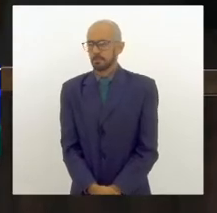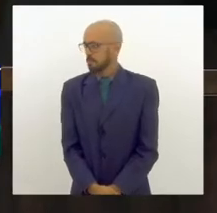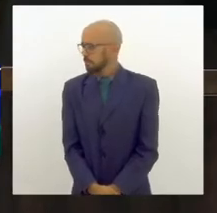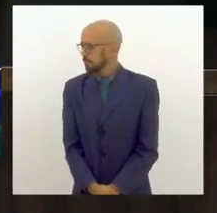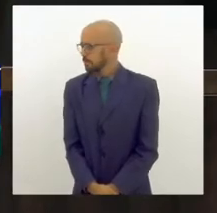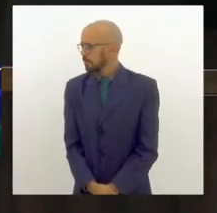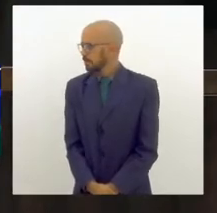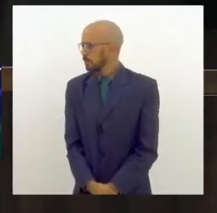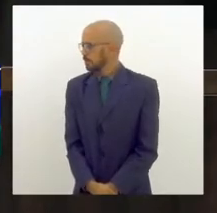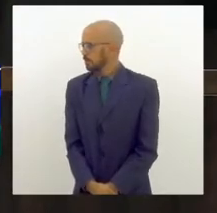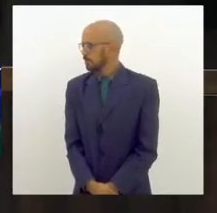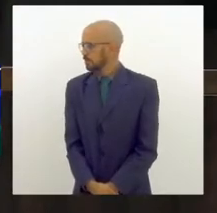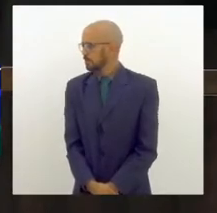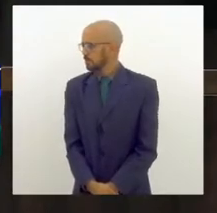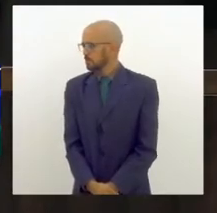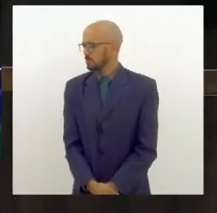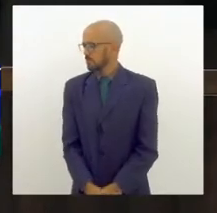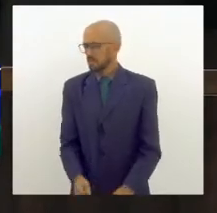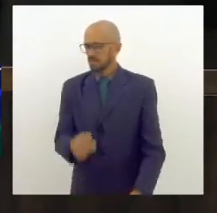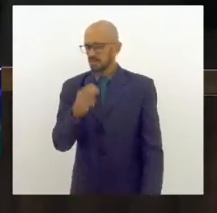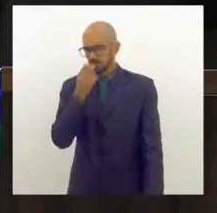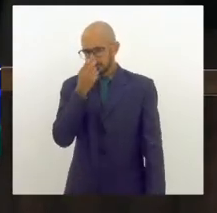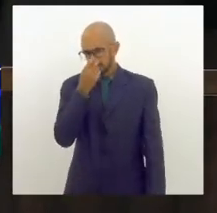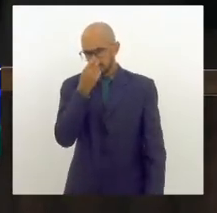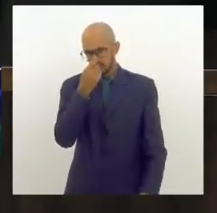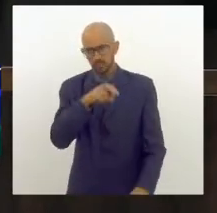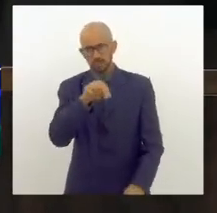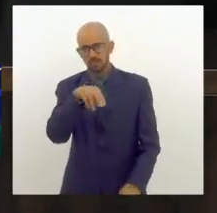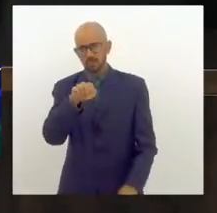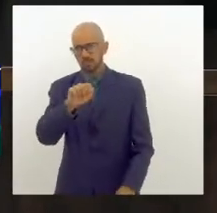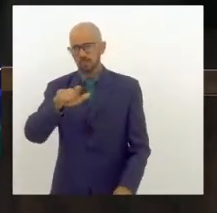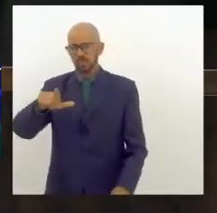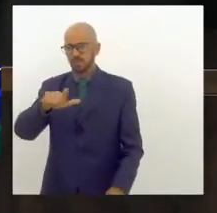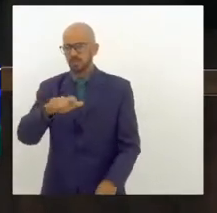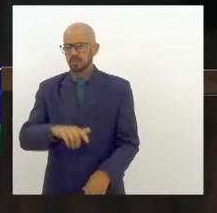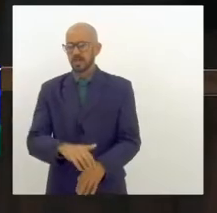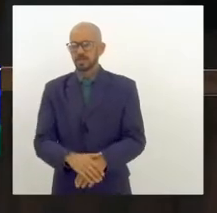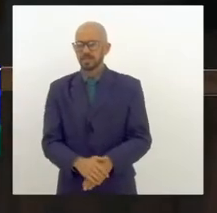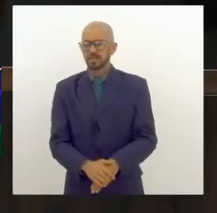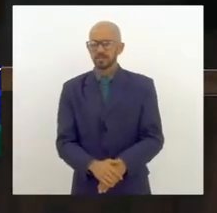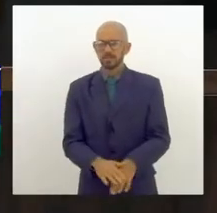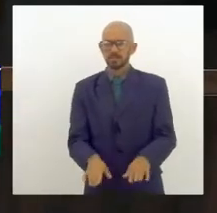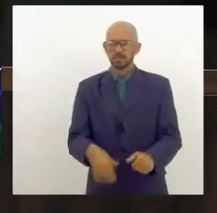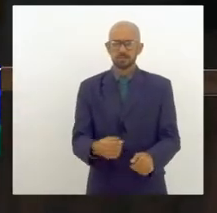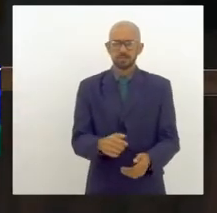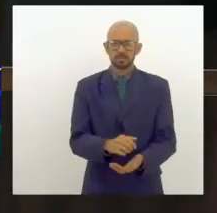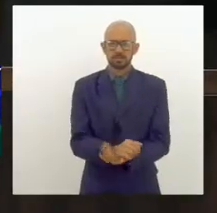Carvalho. Deputado Noel de Carvalho. Deputado Valdec Carneiro.